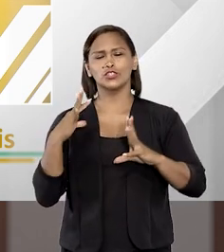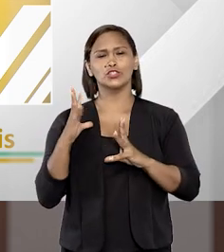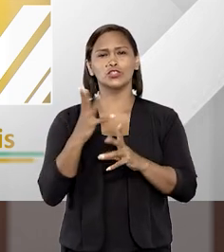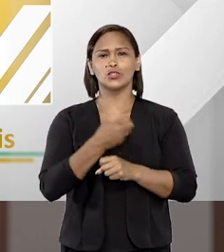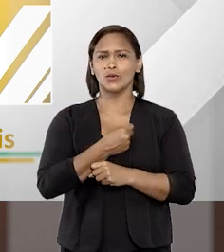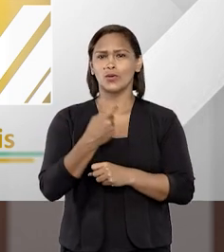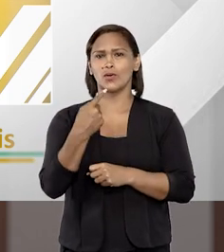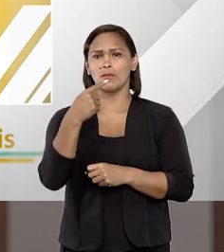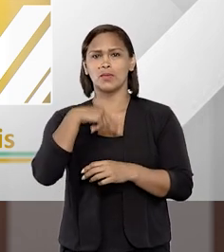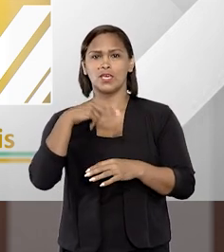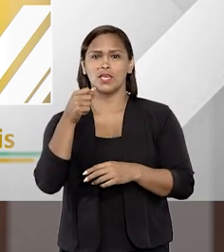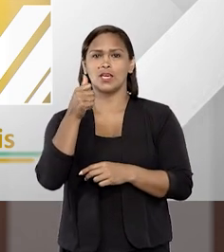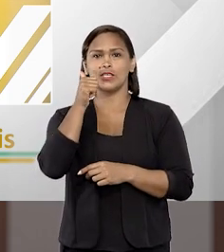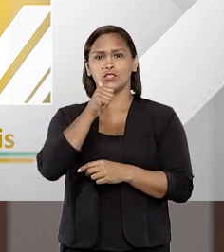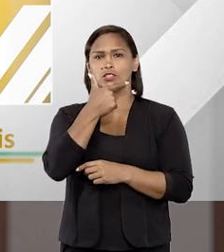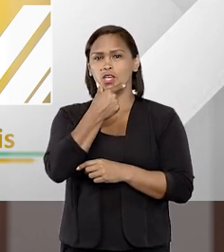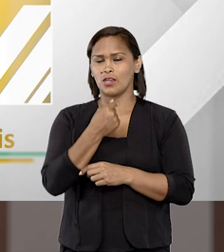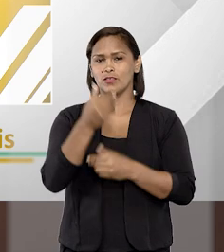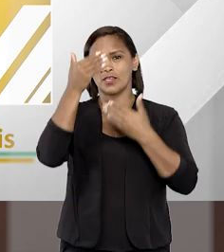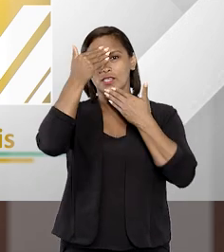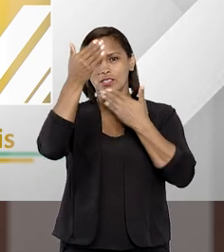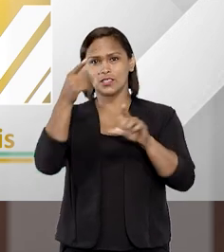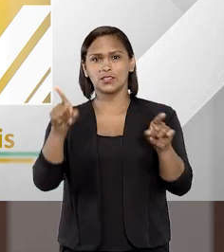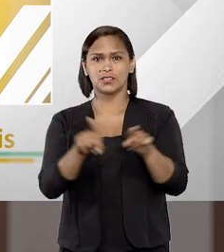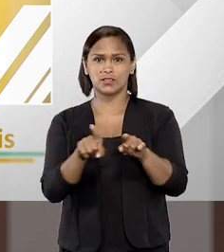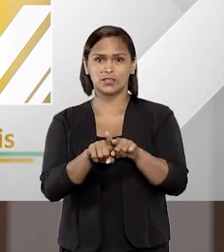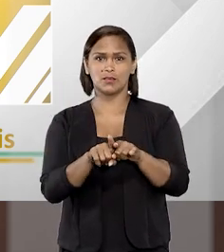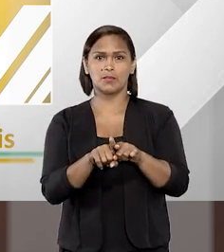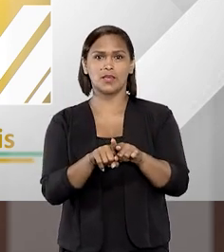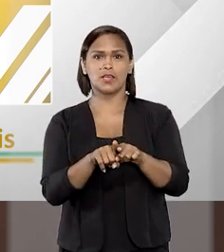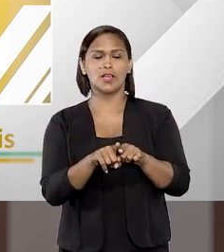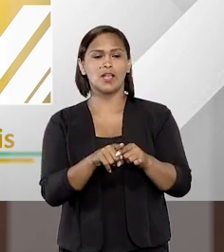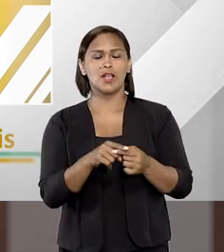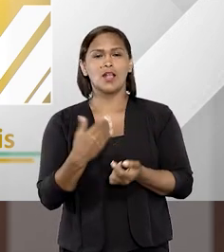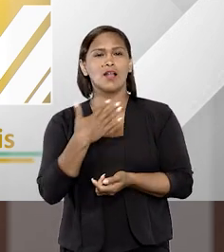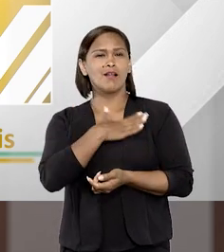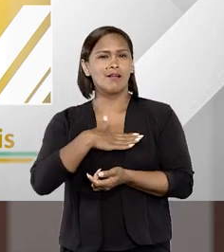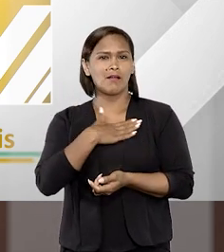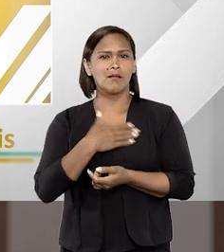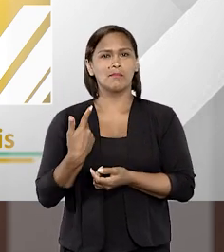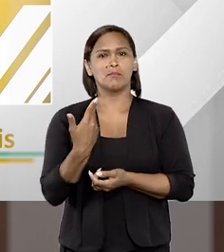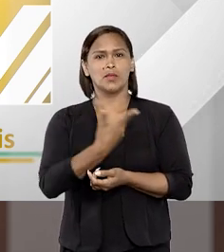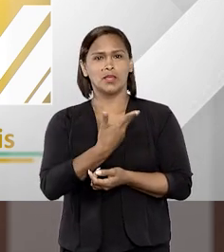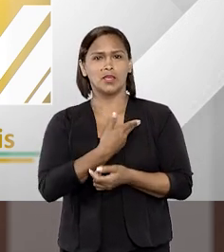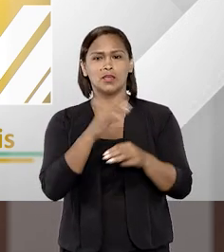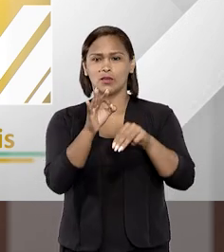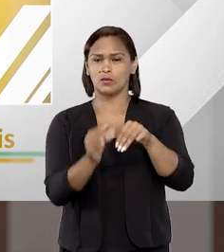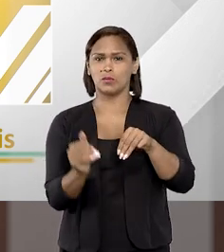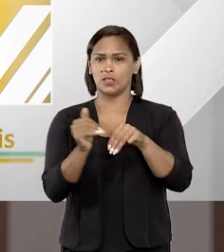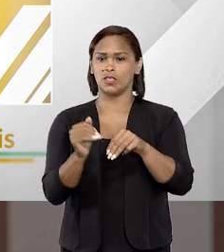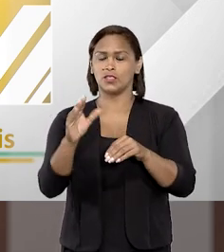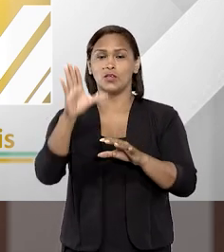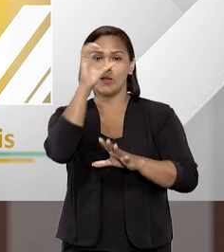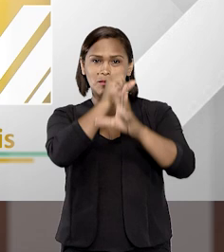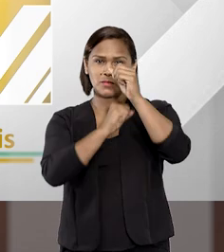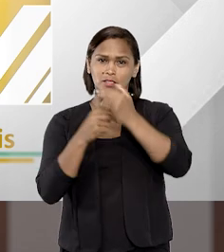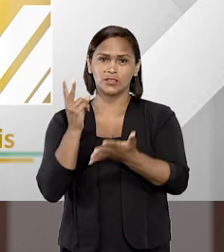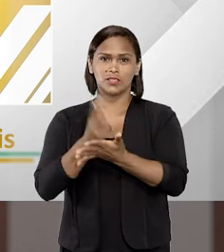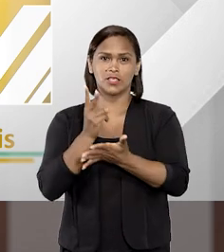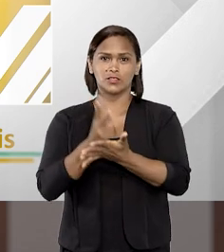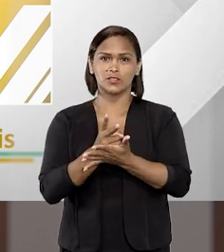Thiago Fátima agradecendo também aquele do ministro Rogério esquece e sempre um aprendizado